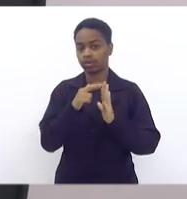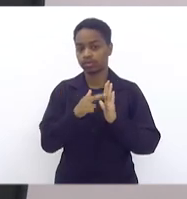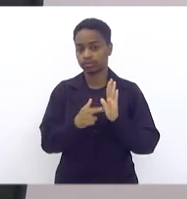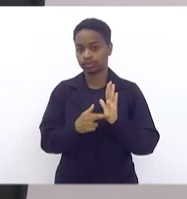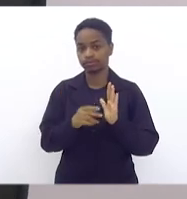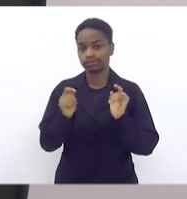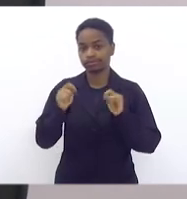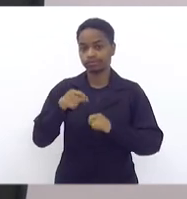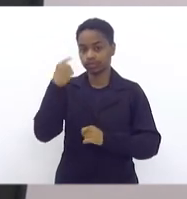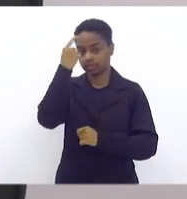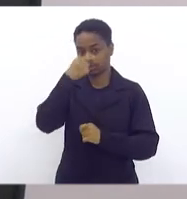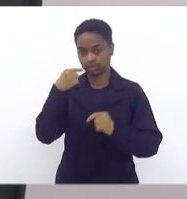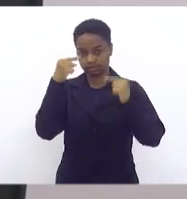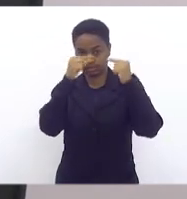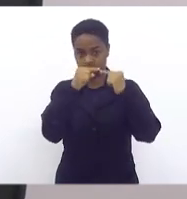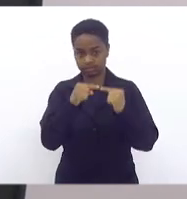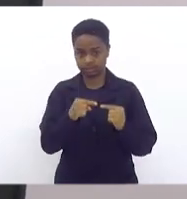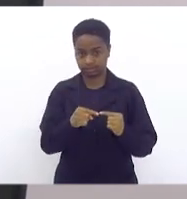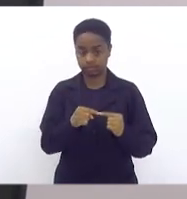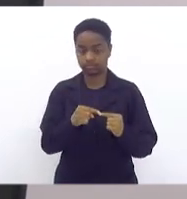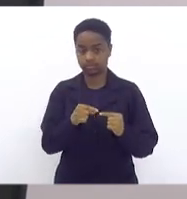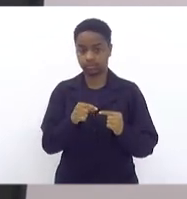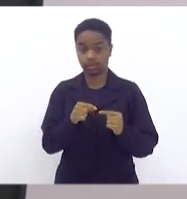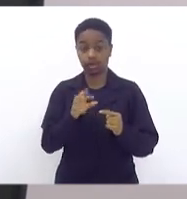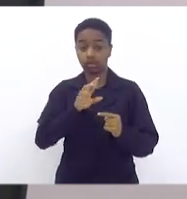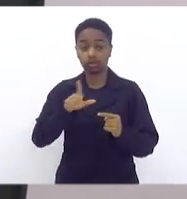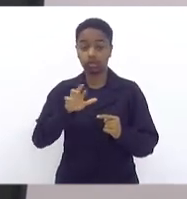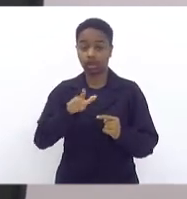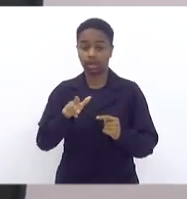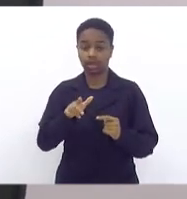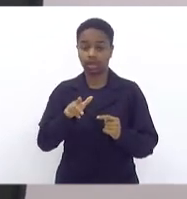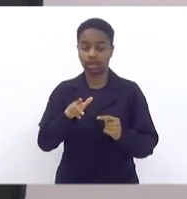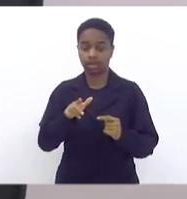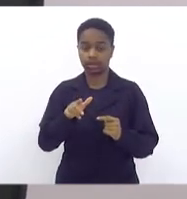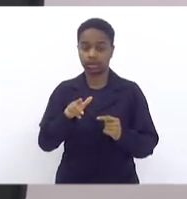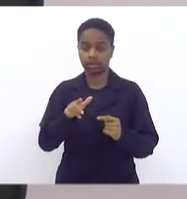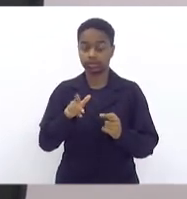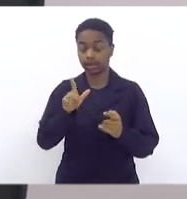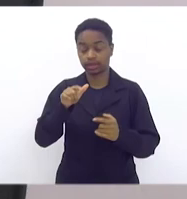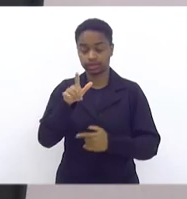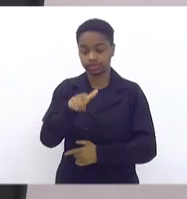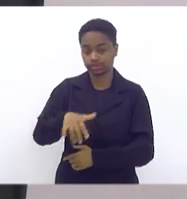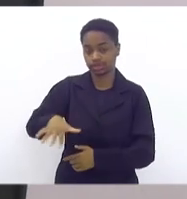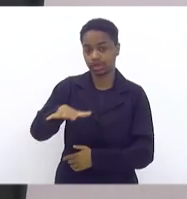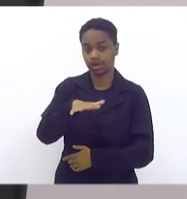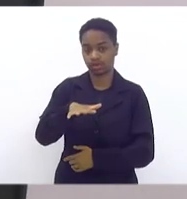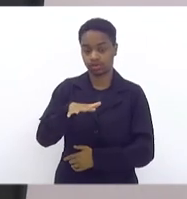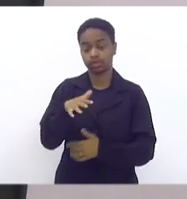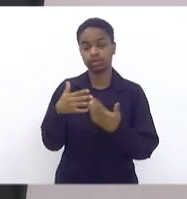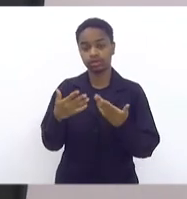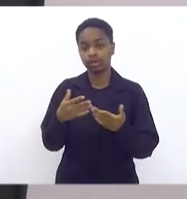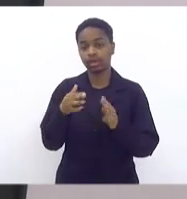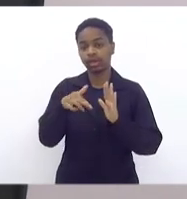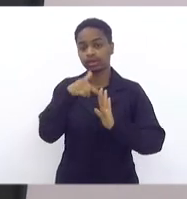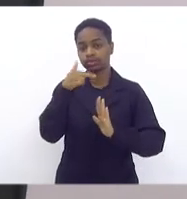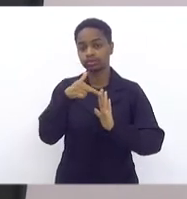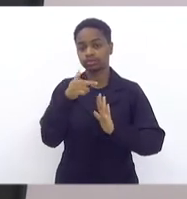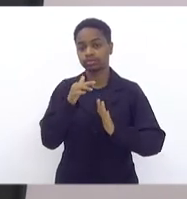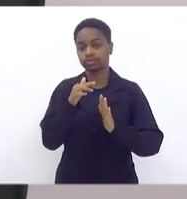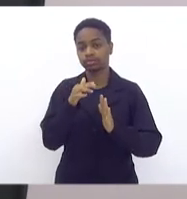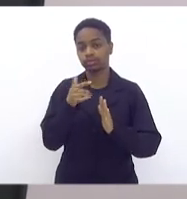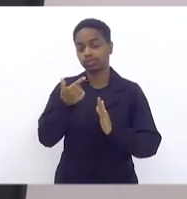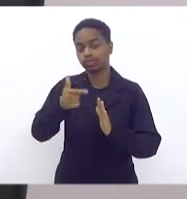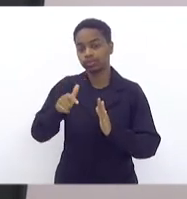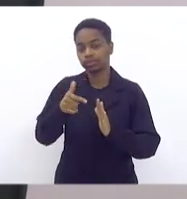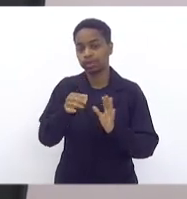um reconhecimento pessoal então é um reconhecimento no âmbito geral e que essa resolução ela não